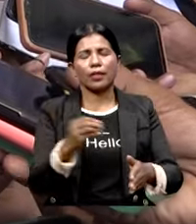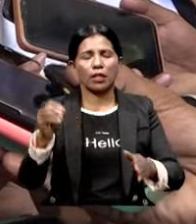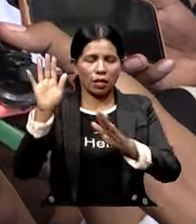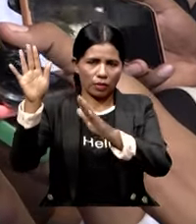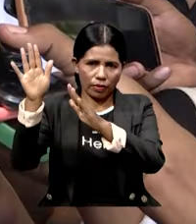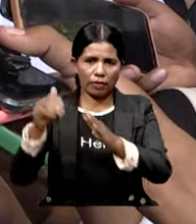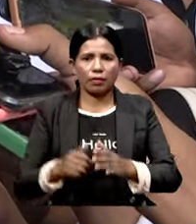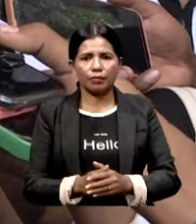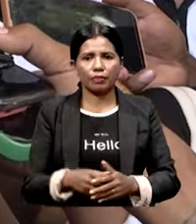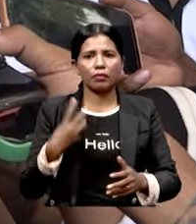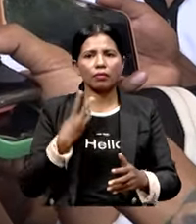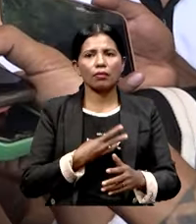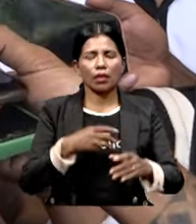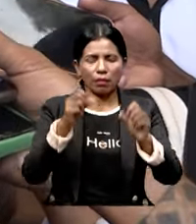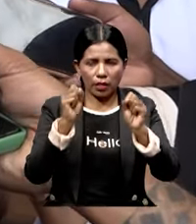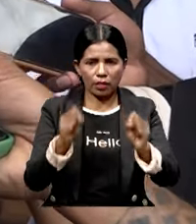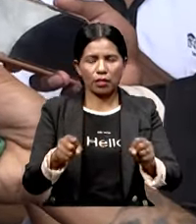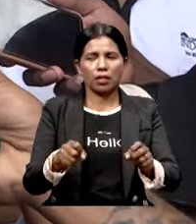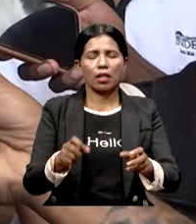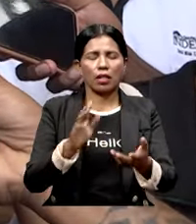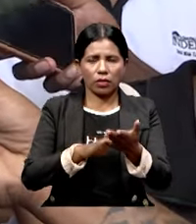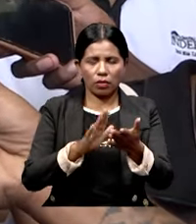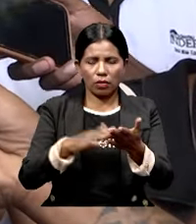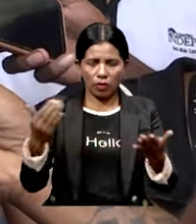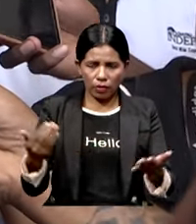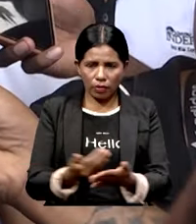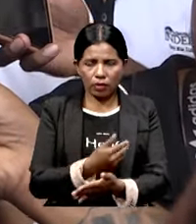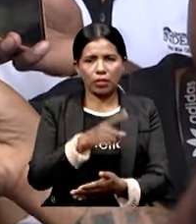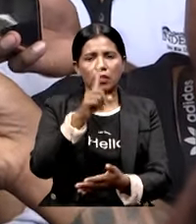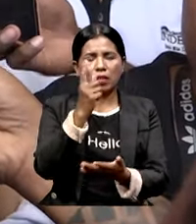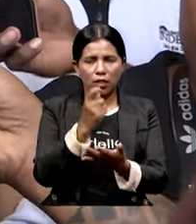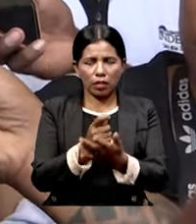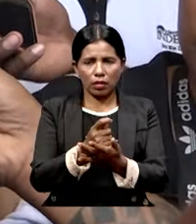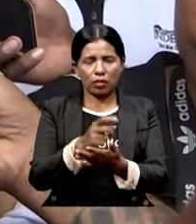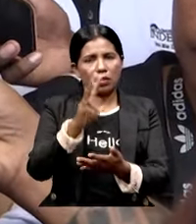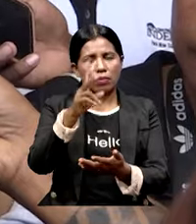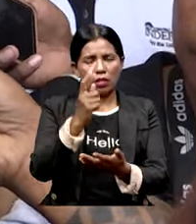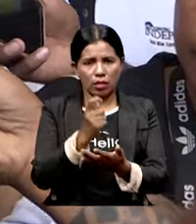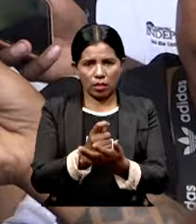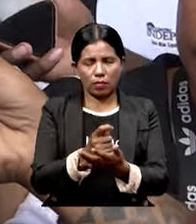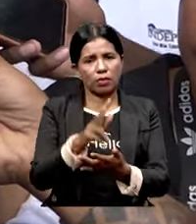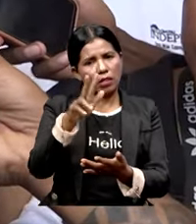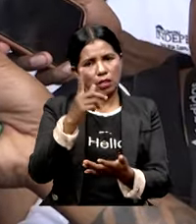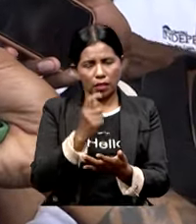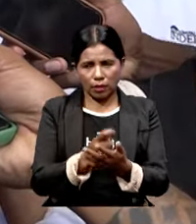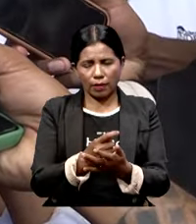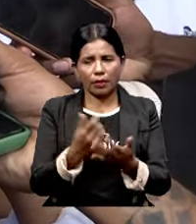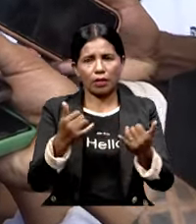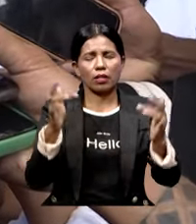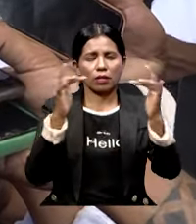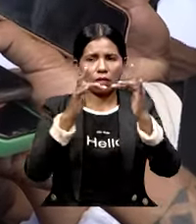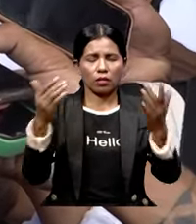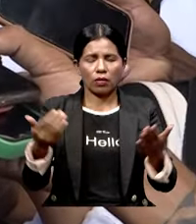forrona. E tá precisa escola, fom, rio ida recém, rio rua, rio tolo. Agora, o internet,